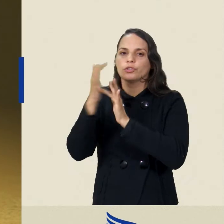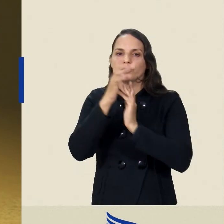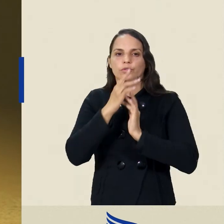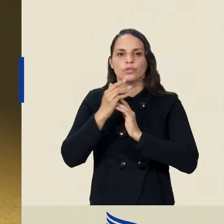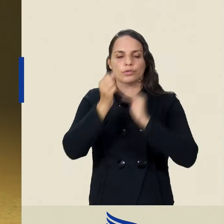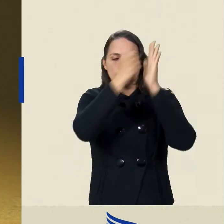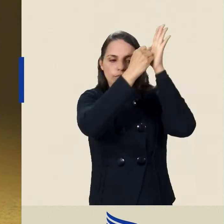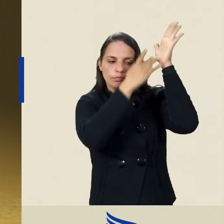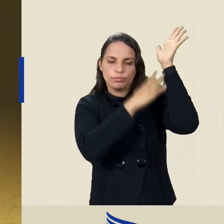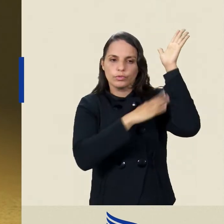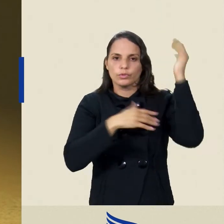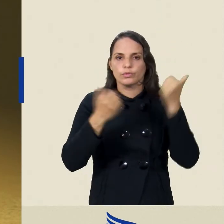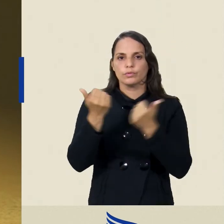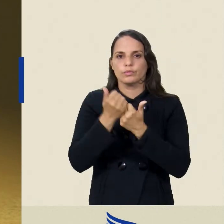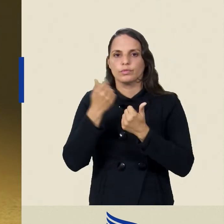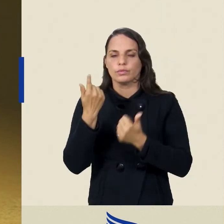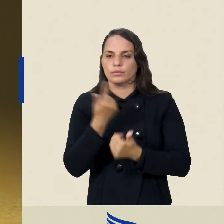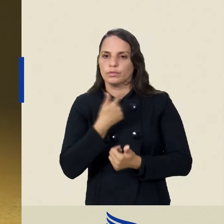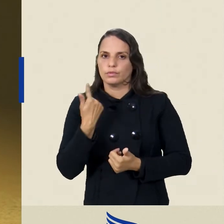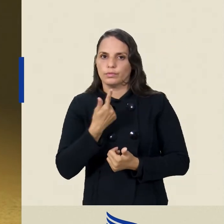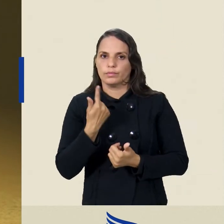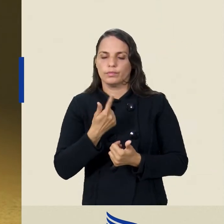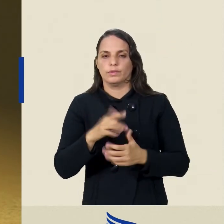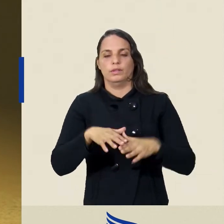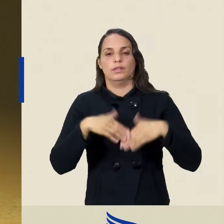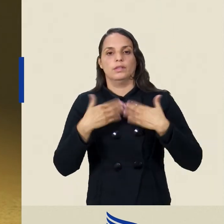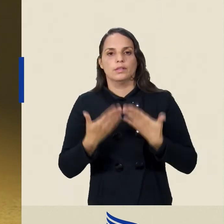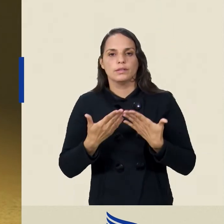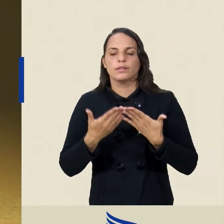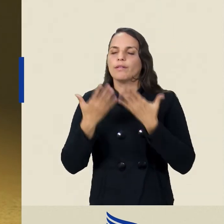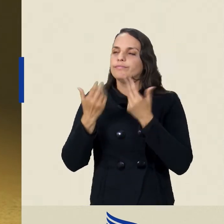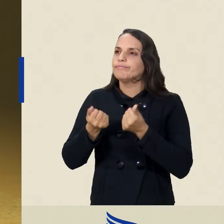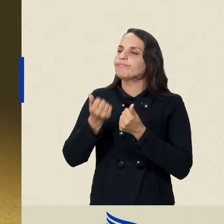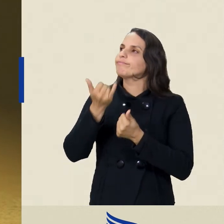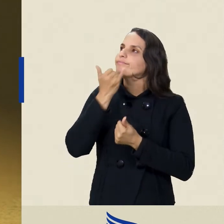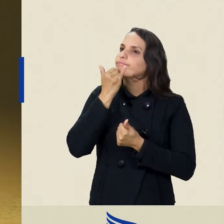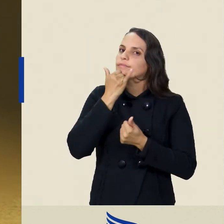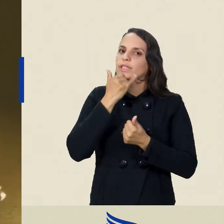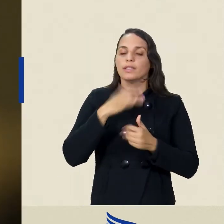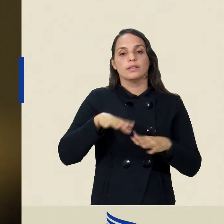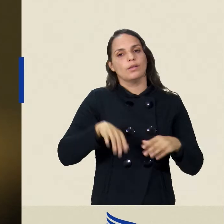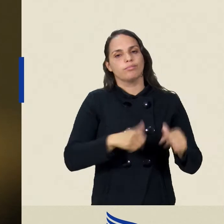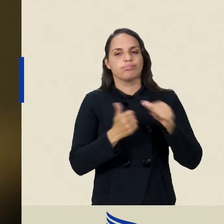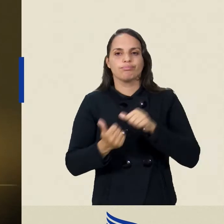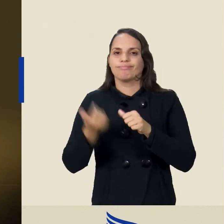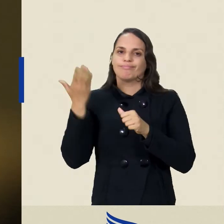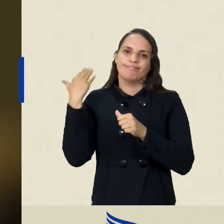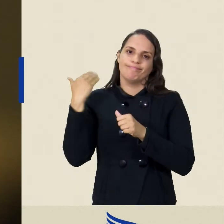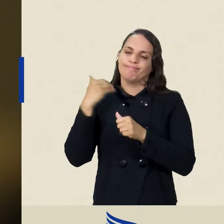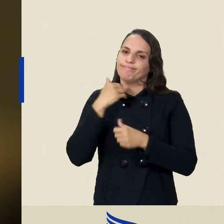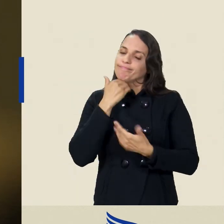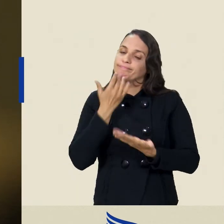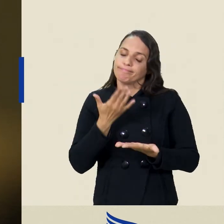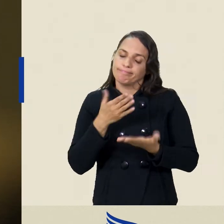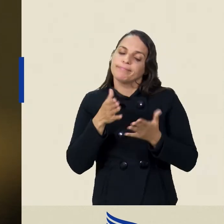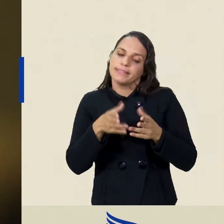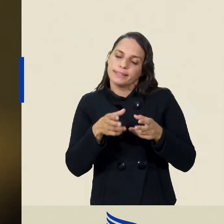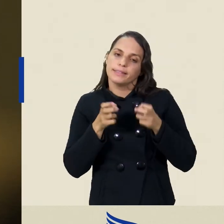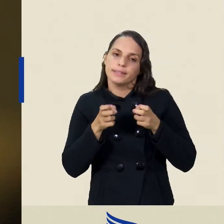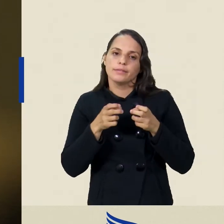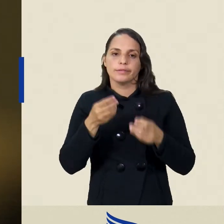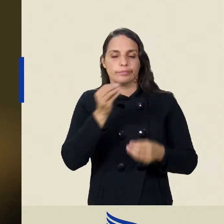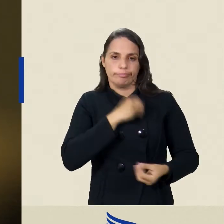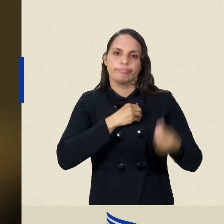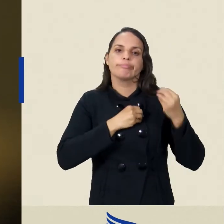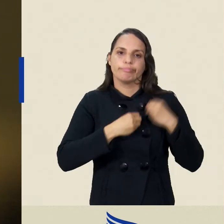da promessa de perdão. Seu batismo anterior não o satisfaz agora. Viu-se pecador, condenado pela